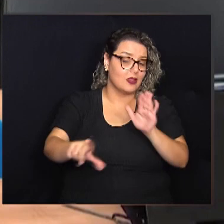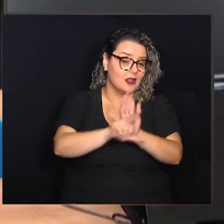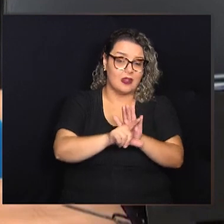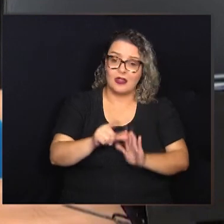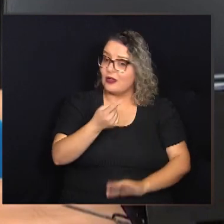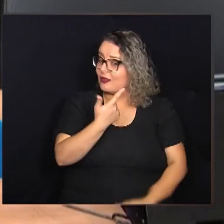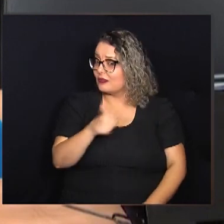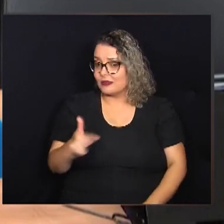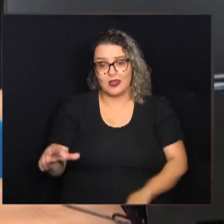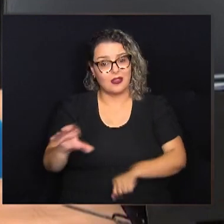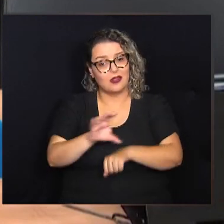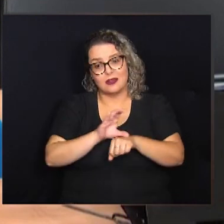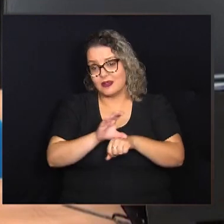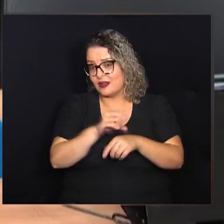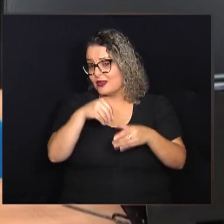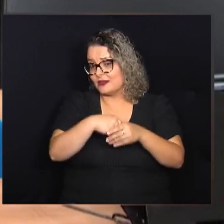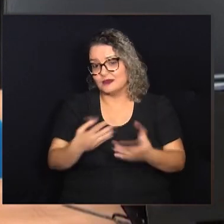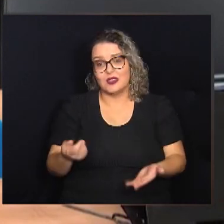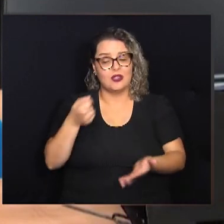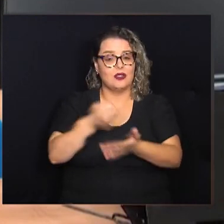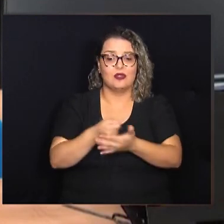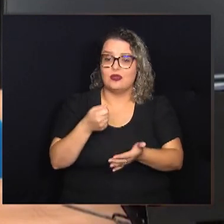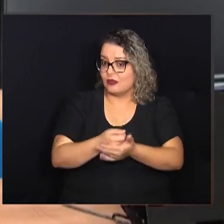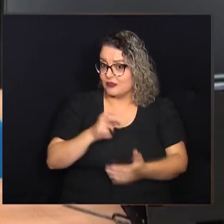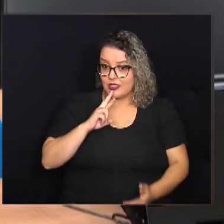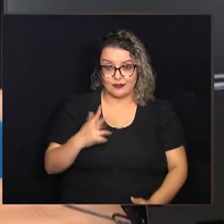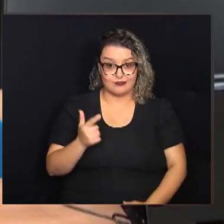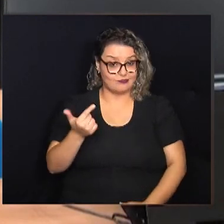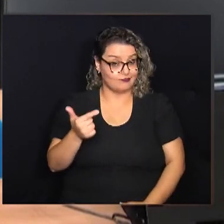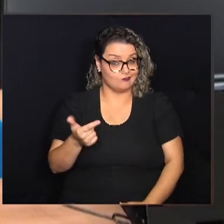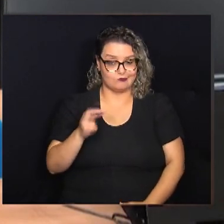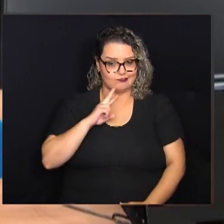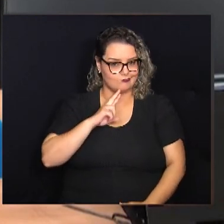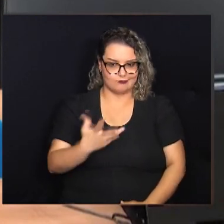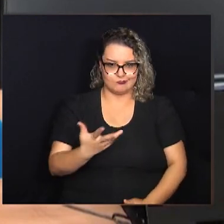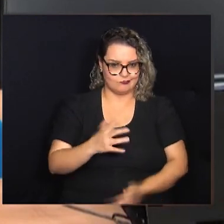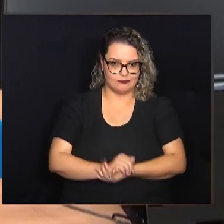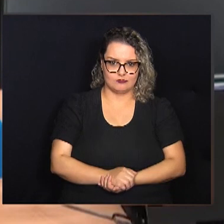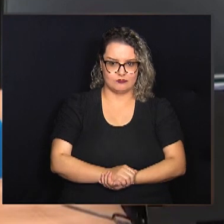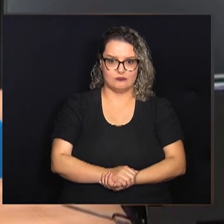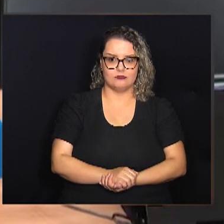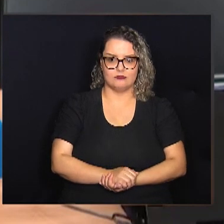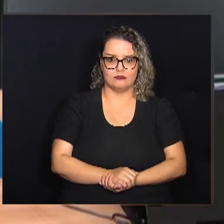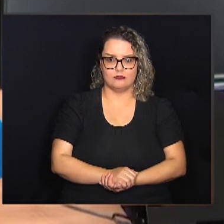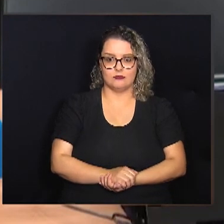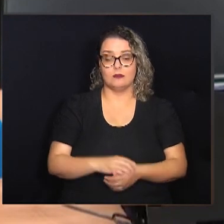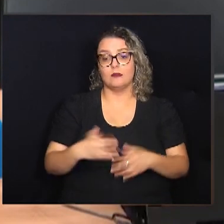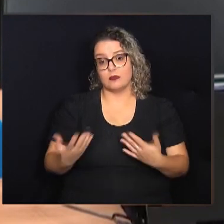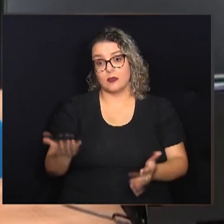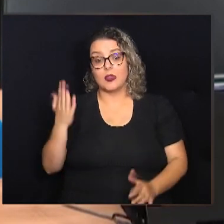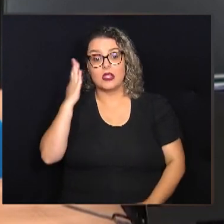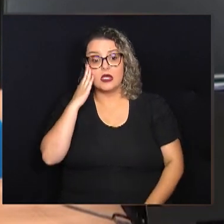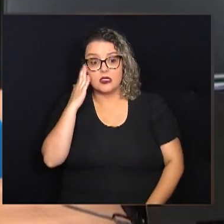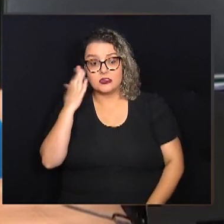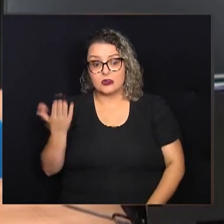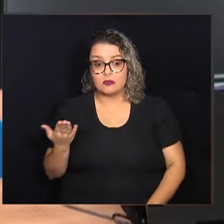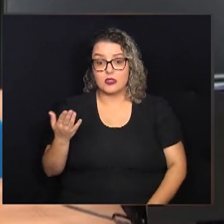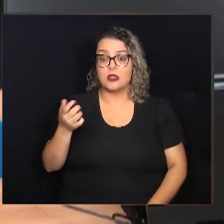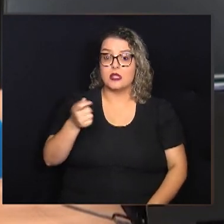espaços alternativos e estratégicos que contribuem na inclusão social. E é bom saber, e vem aqui, na